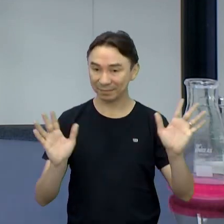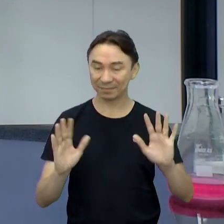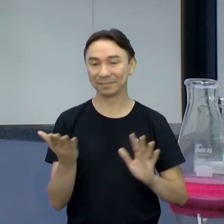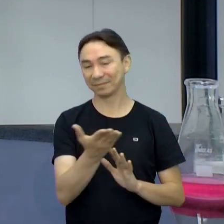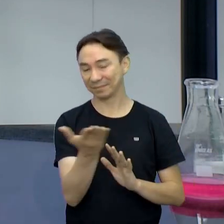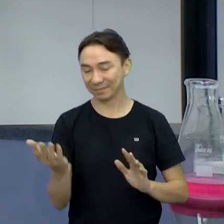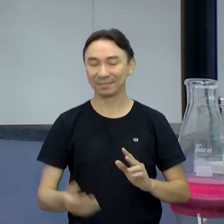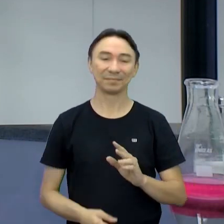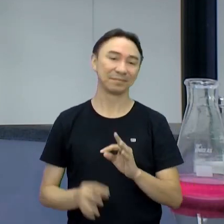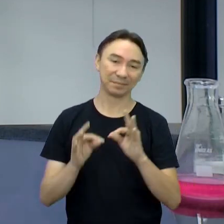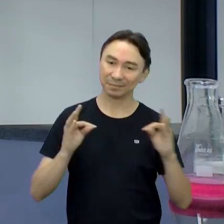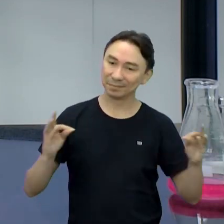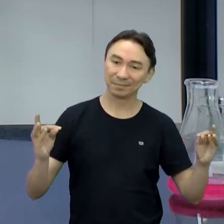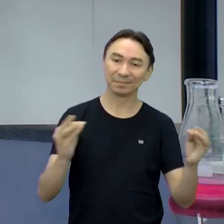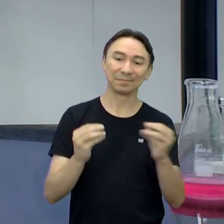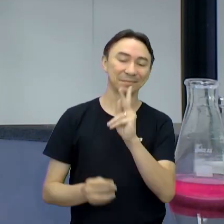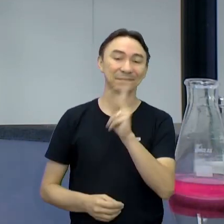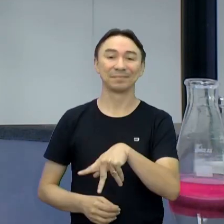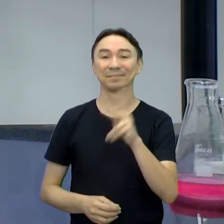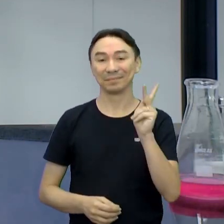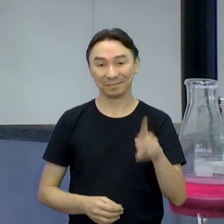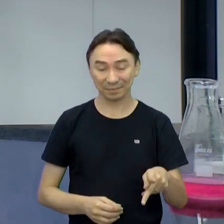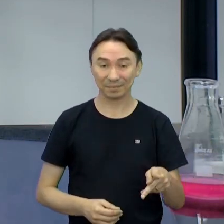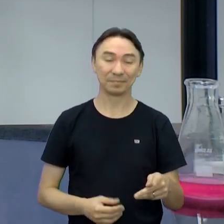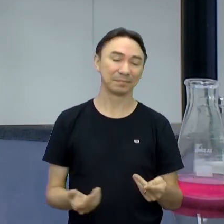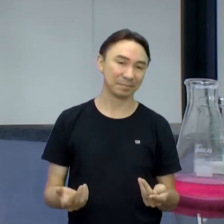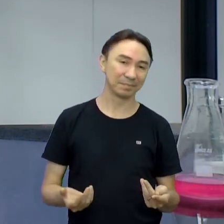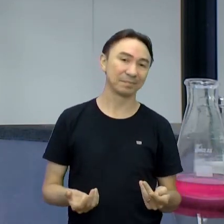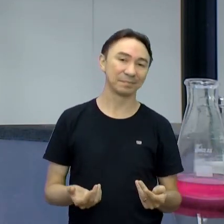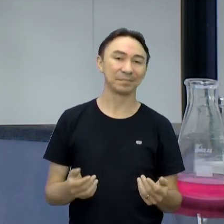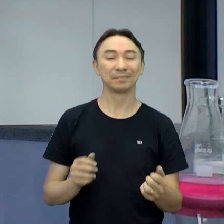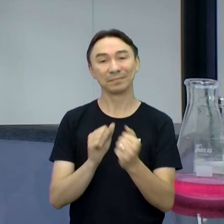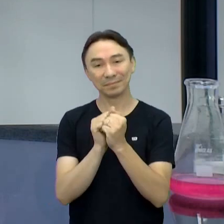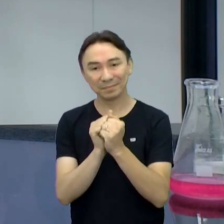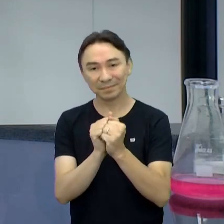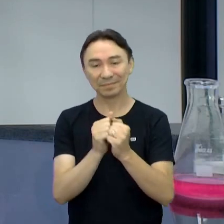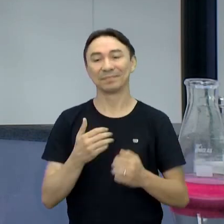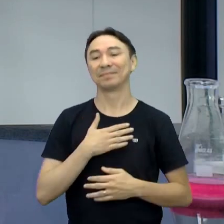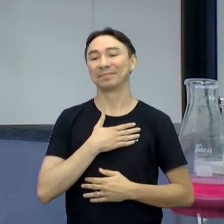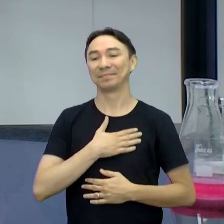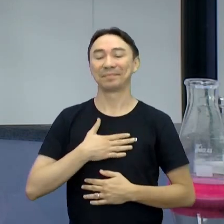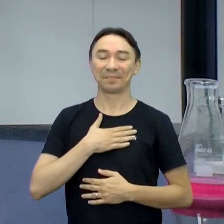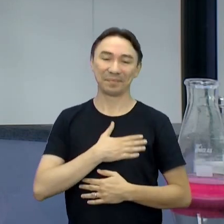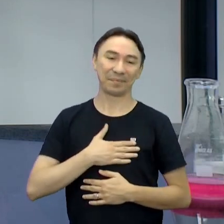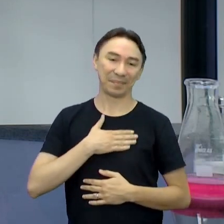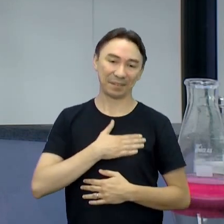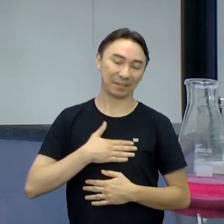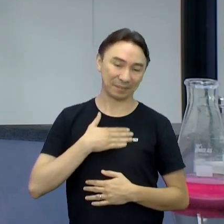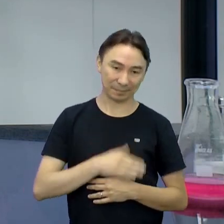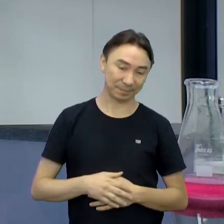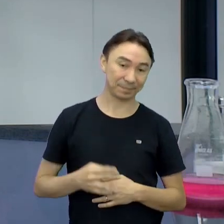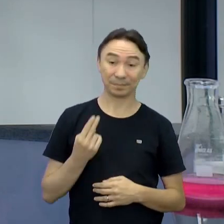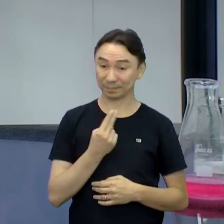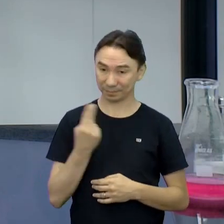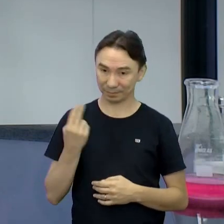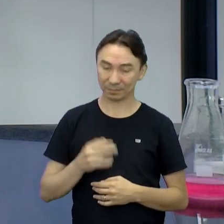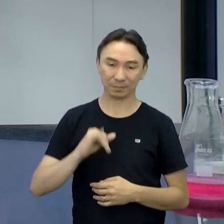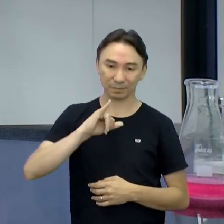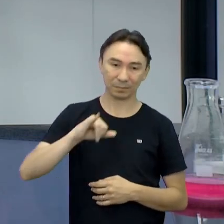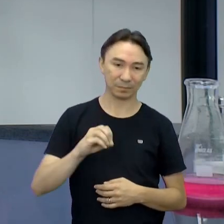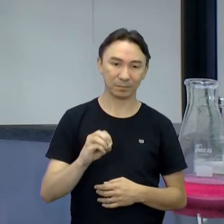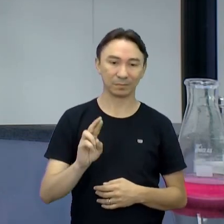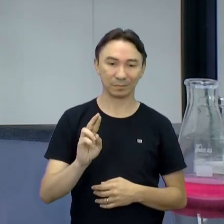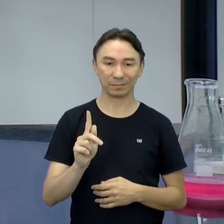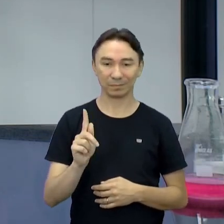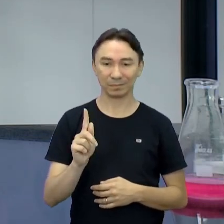professoras e professores. É um prazer estar novamente com vocês. Eu sou o professor Jorge,